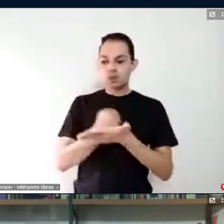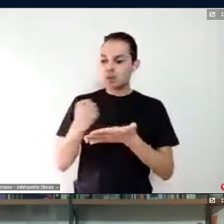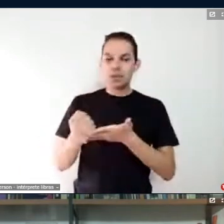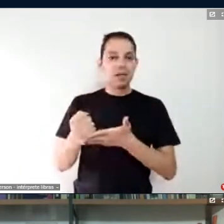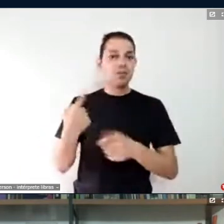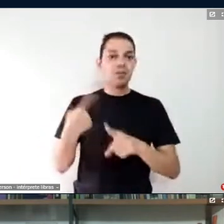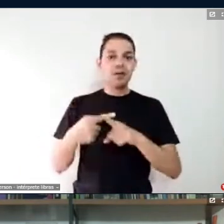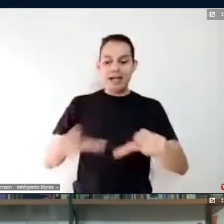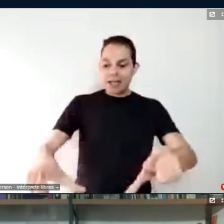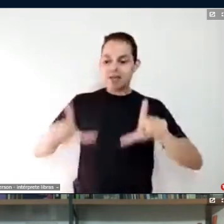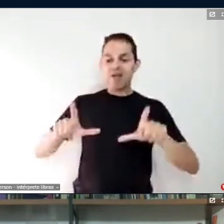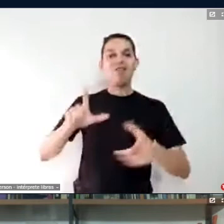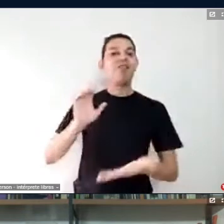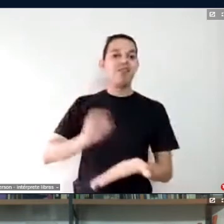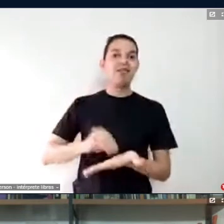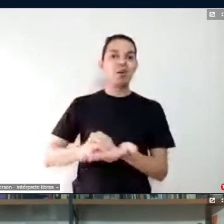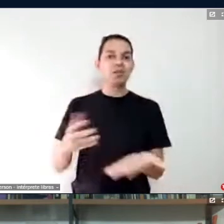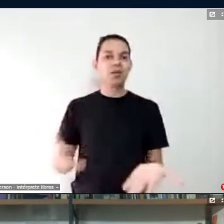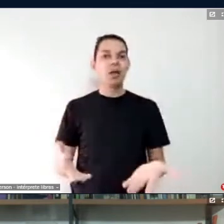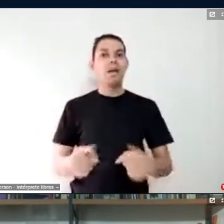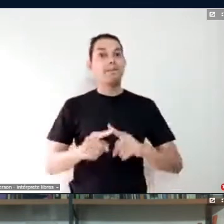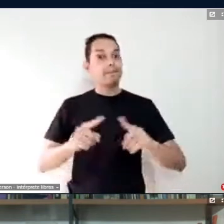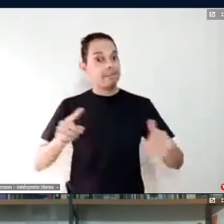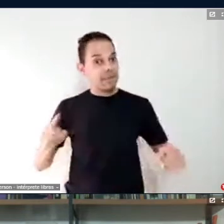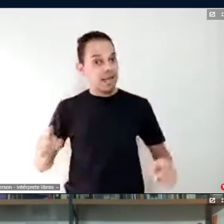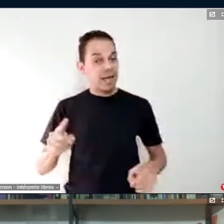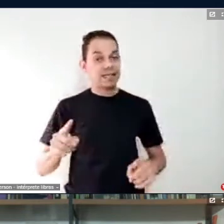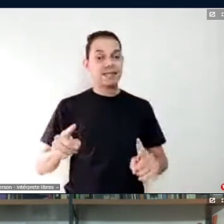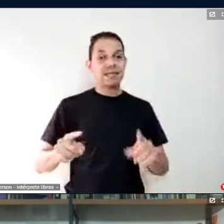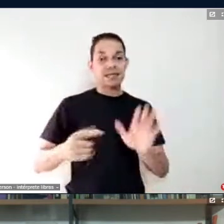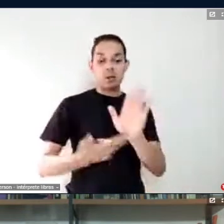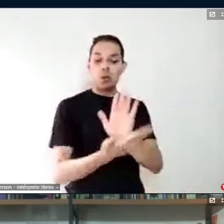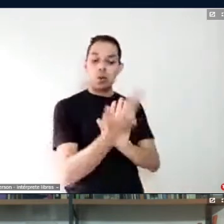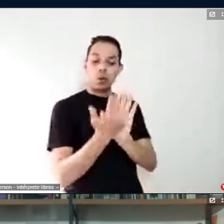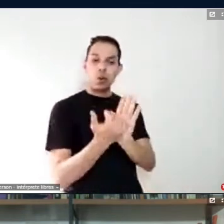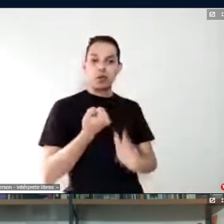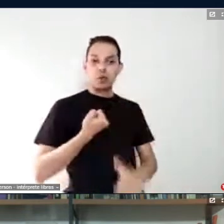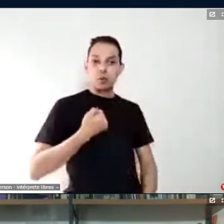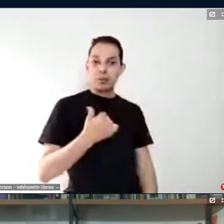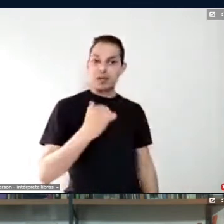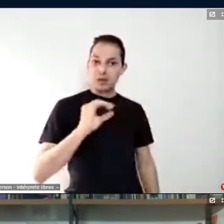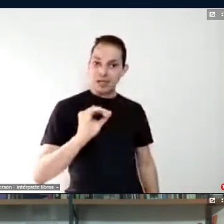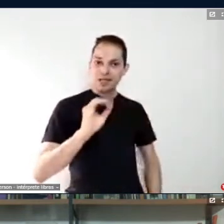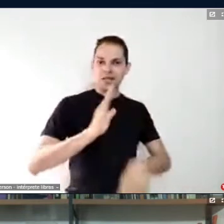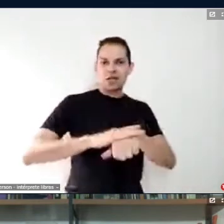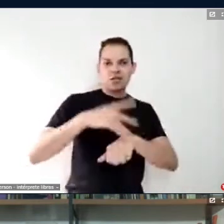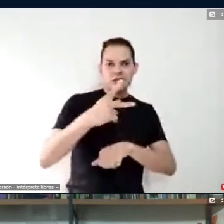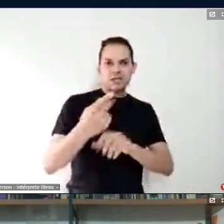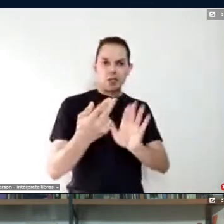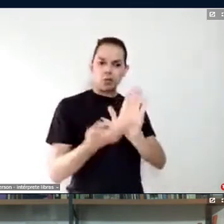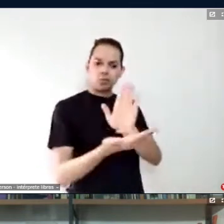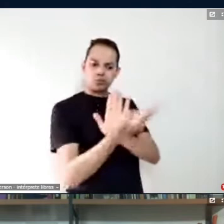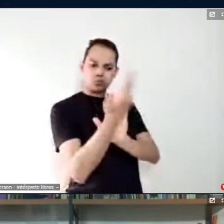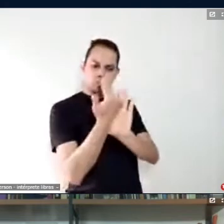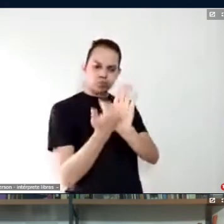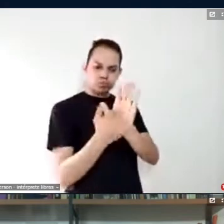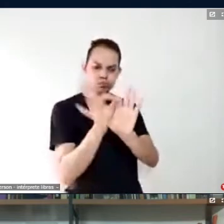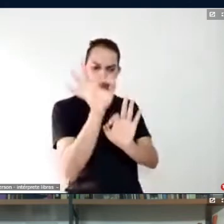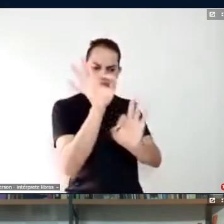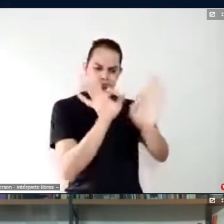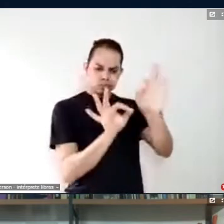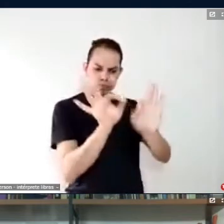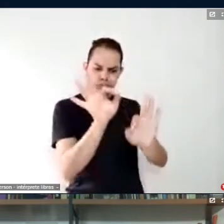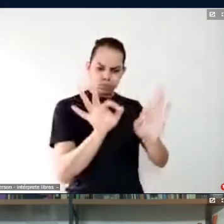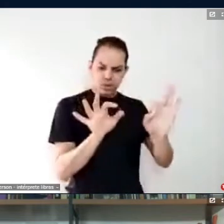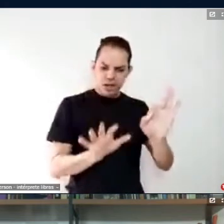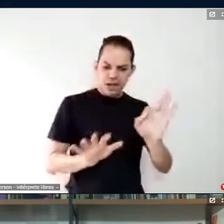temos. Mas eu acredito que a partir do momento da figura 10, você desenhou essas áreas com